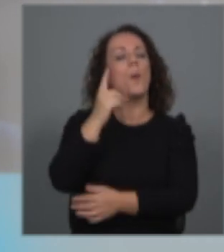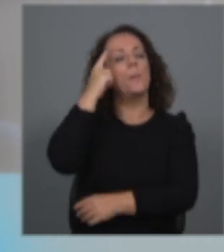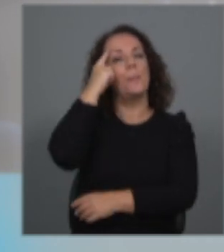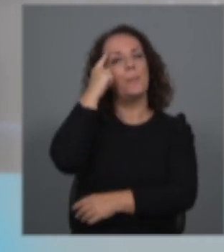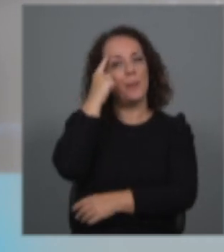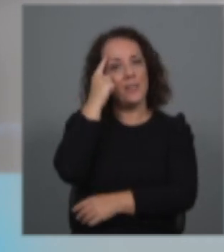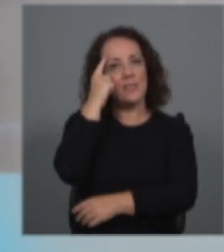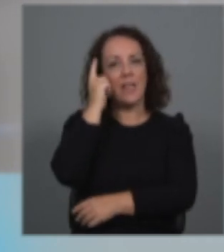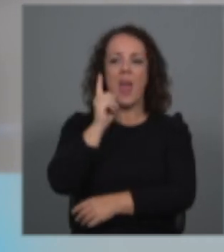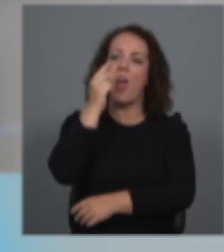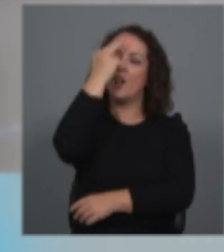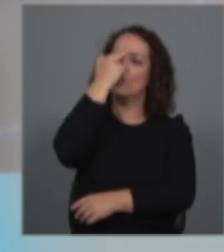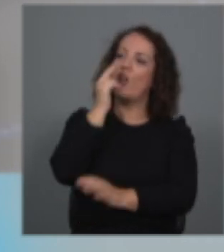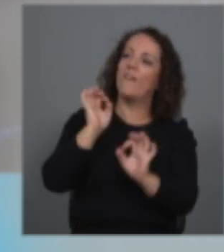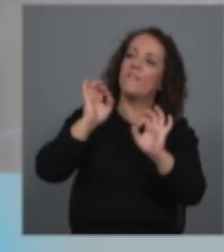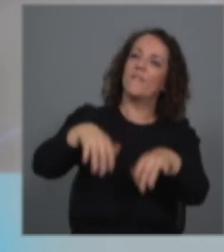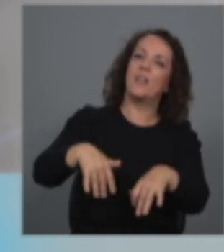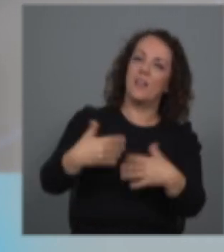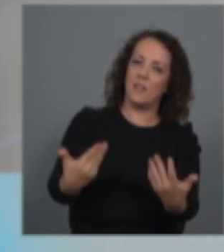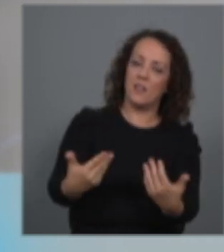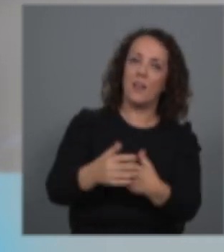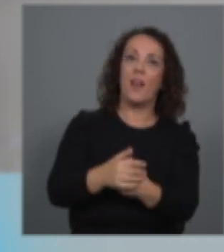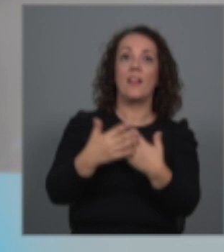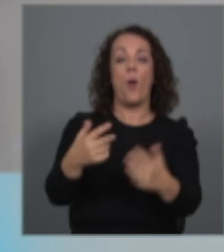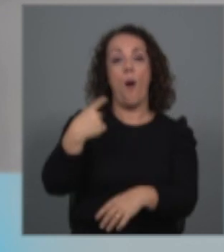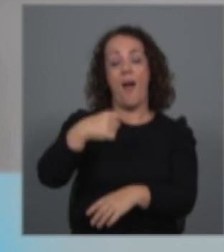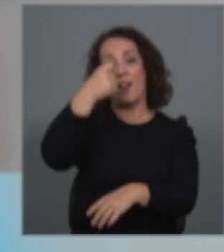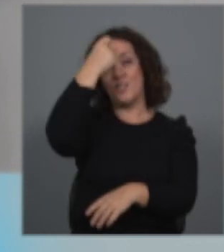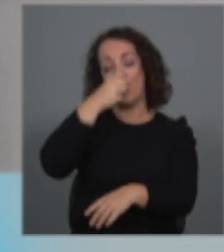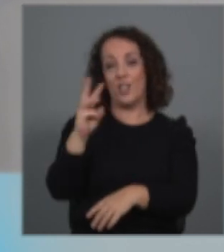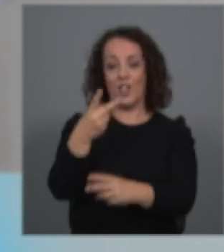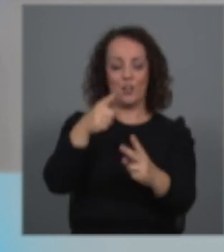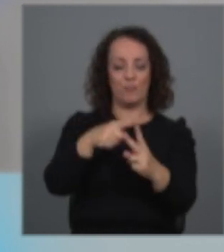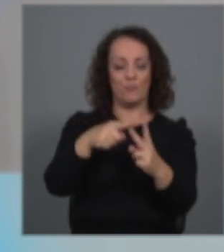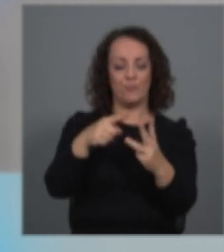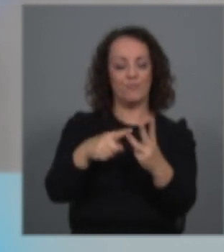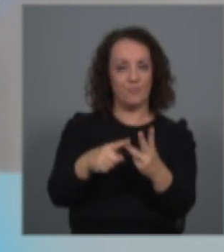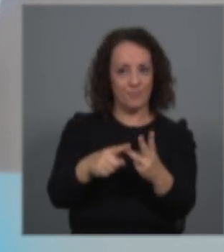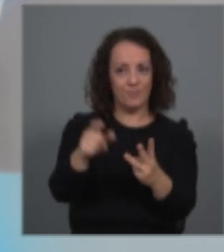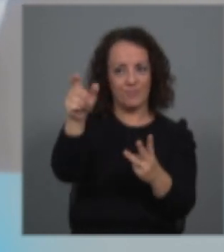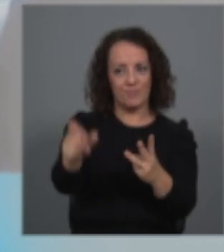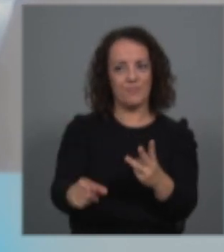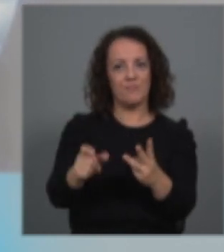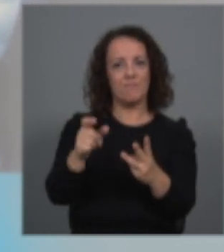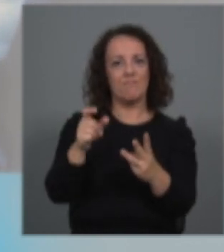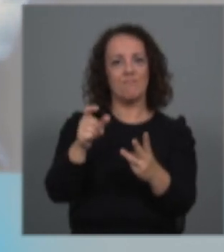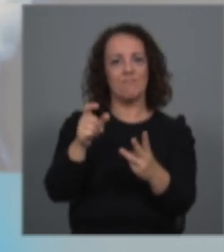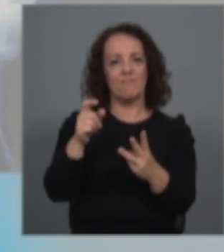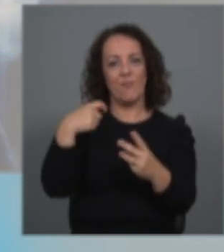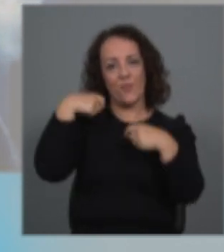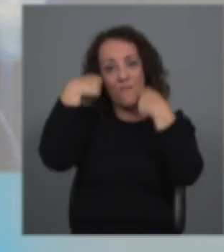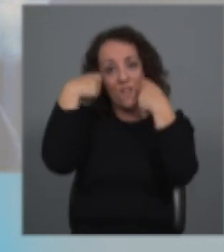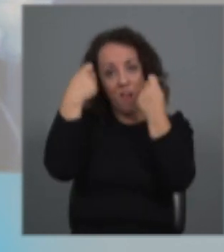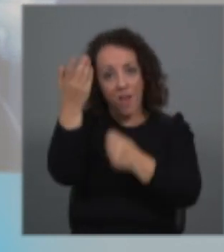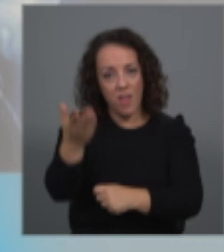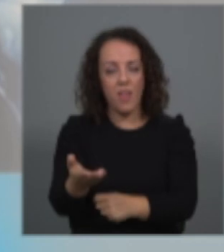a determinar a história. E temos então 3 episódios que, na sua opinião, Frei Fabrício, podem inspirar este